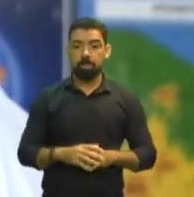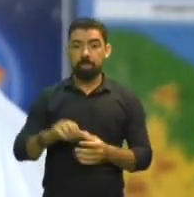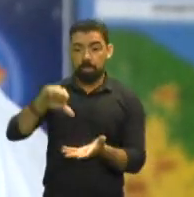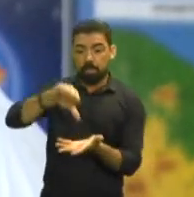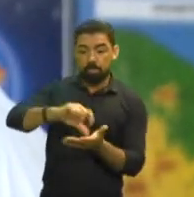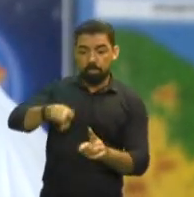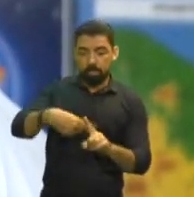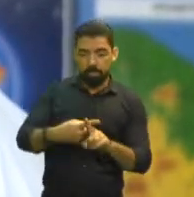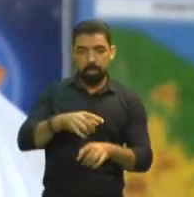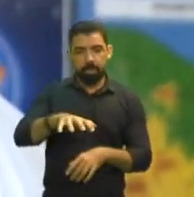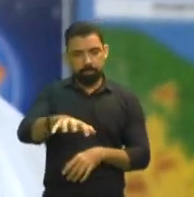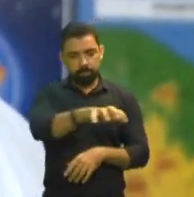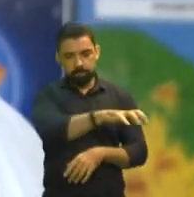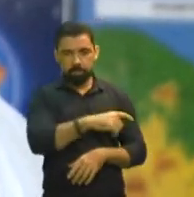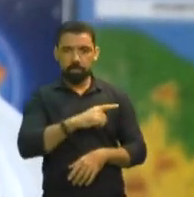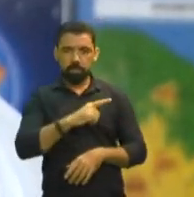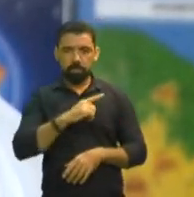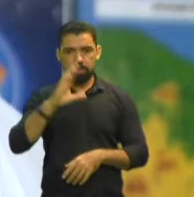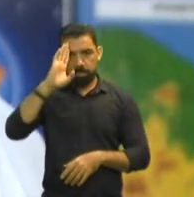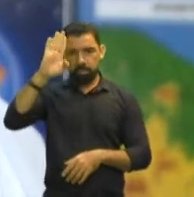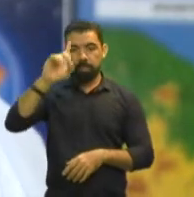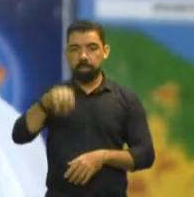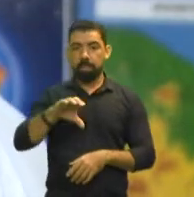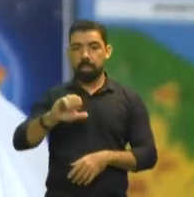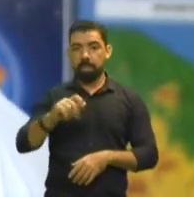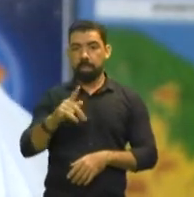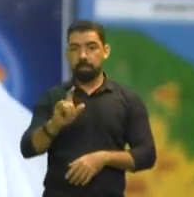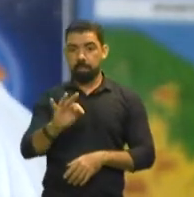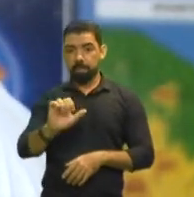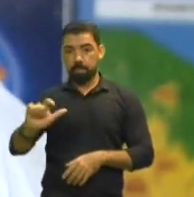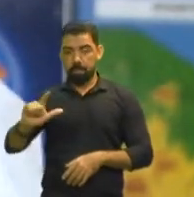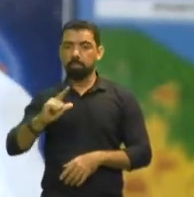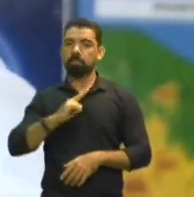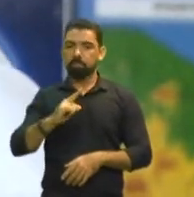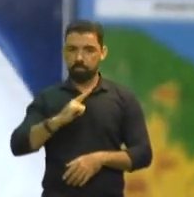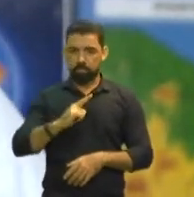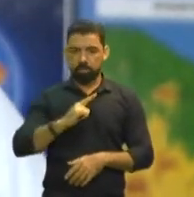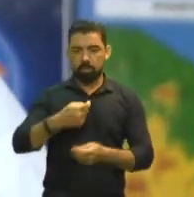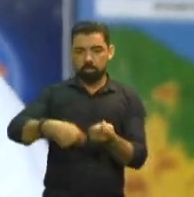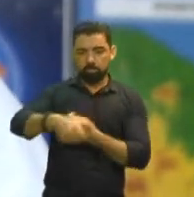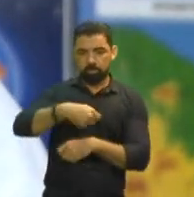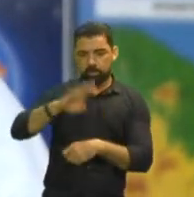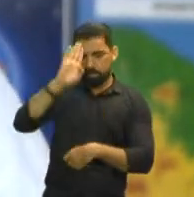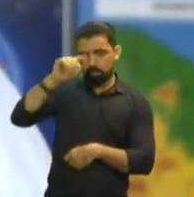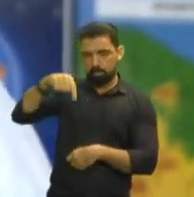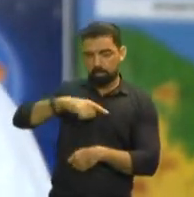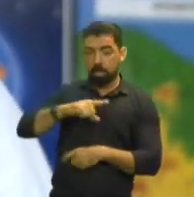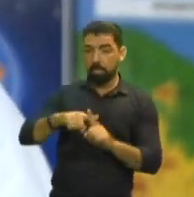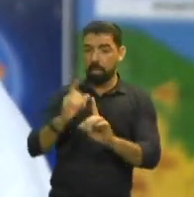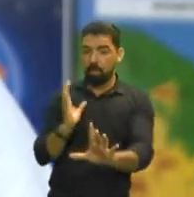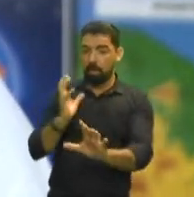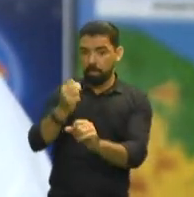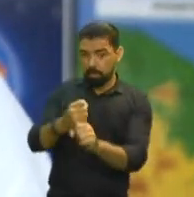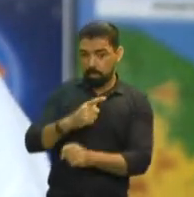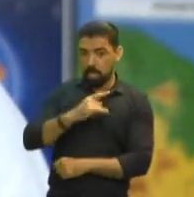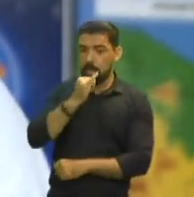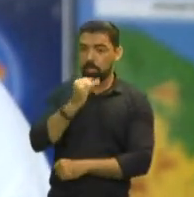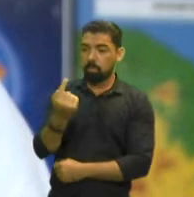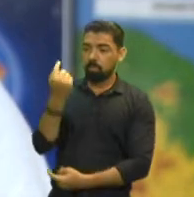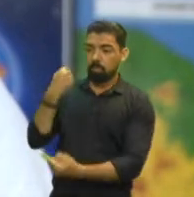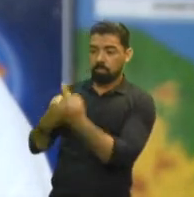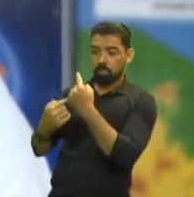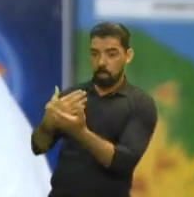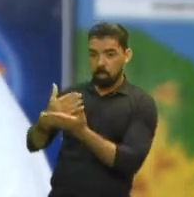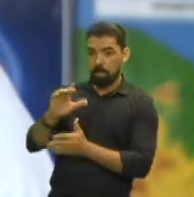mas principalmente capital, que ainda gera boa parte da atividade econômica do estado. Mas quando a gente pega uma série histórica mais longa, que quando começa os dados, que é